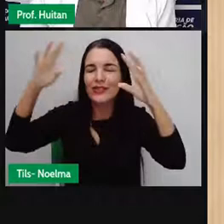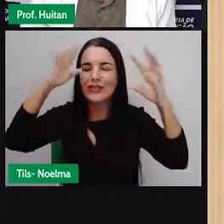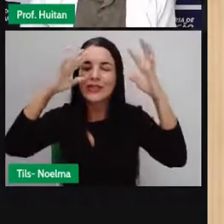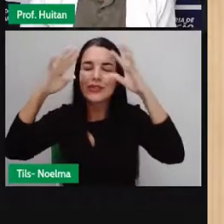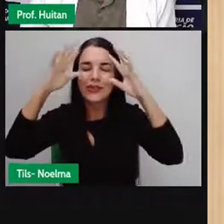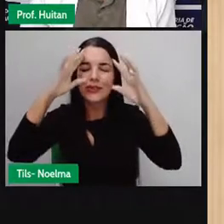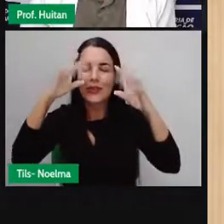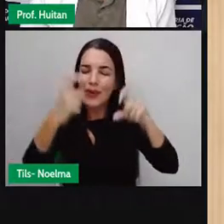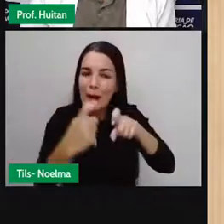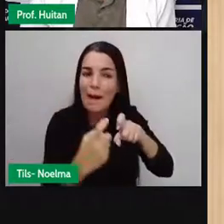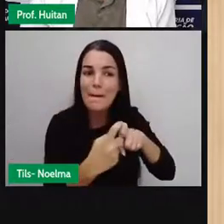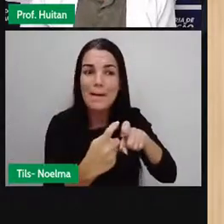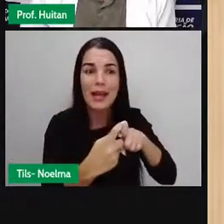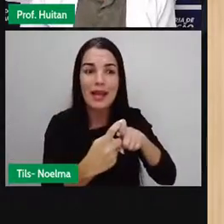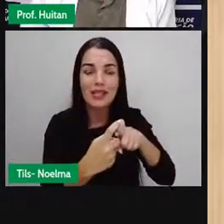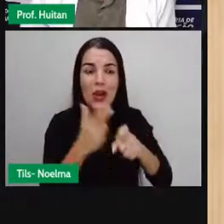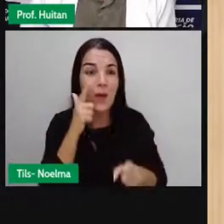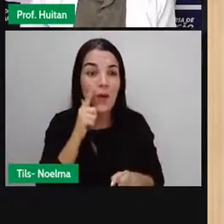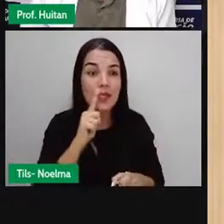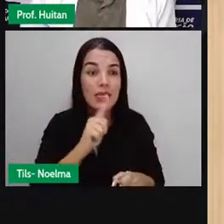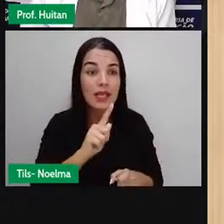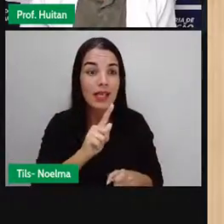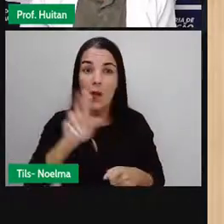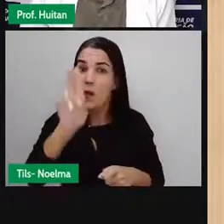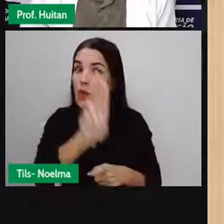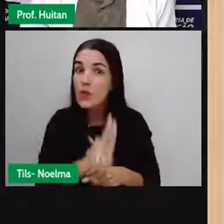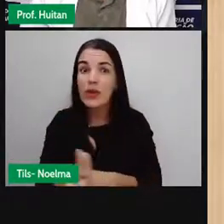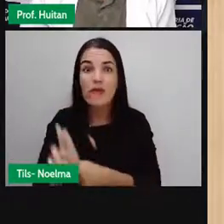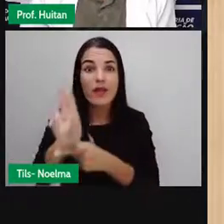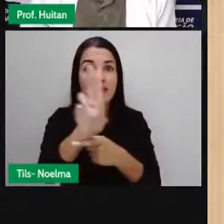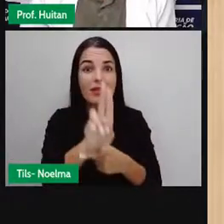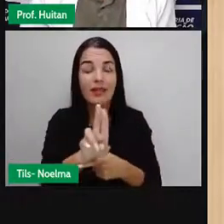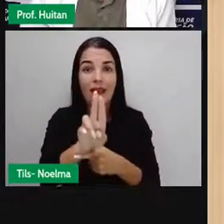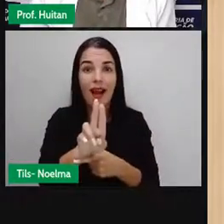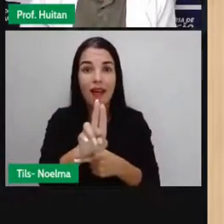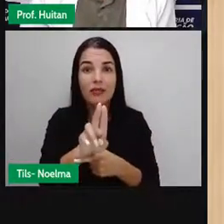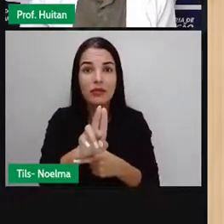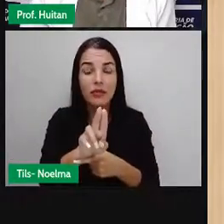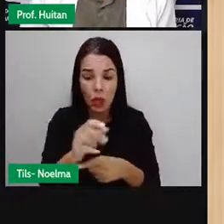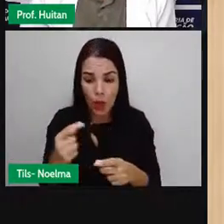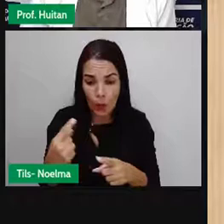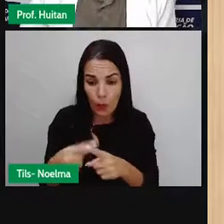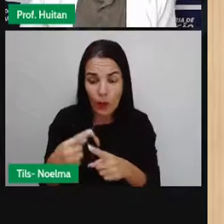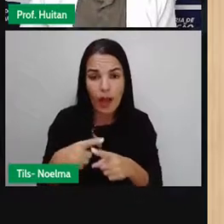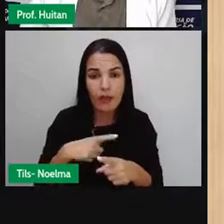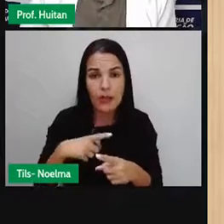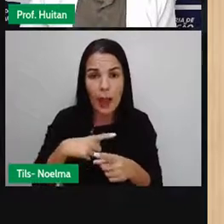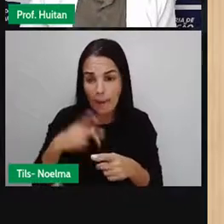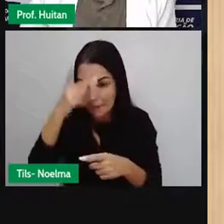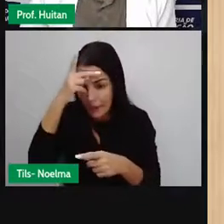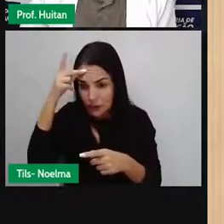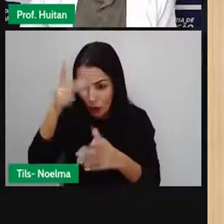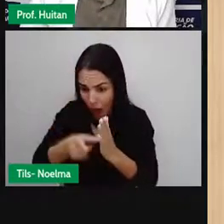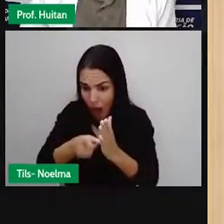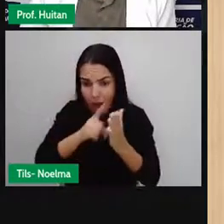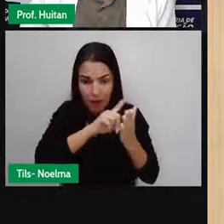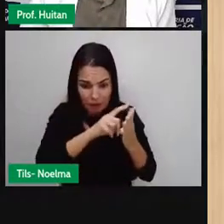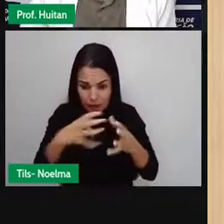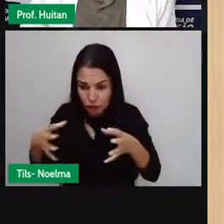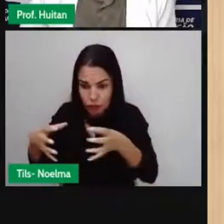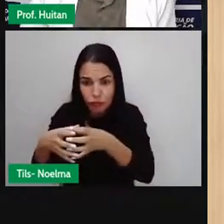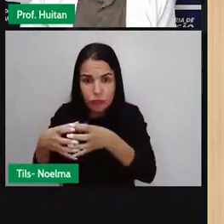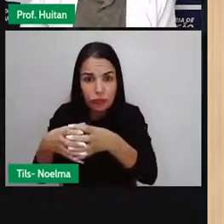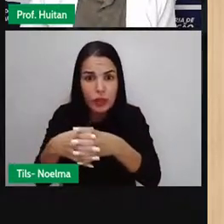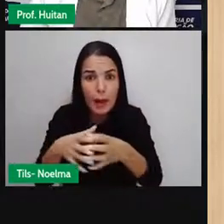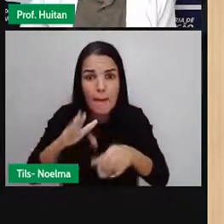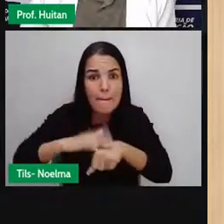medicina. Foi aprovado, não é, entre pessoas que tinham condição de vida muito melhor do